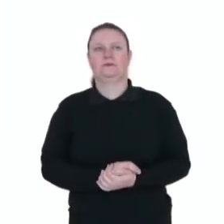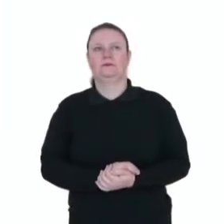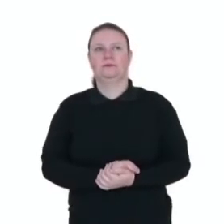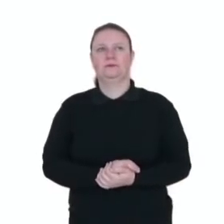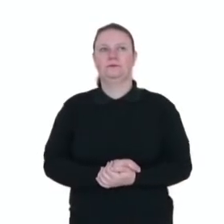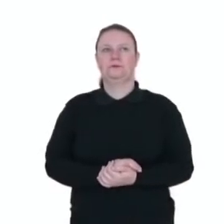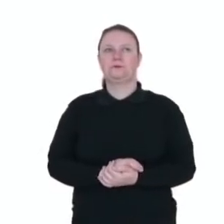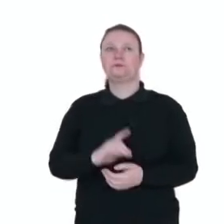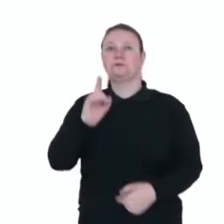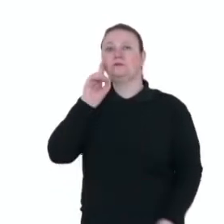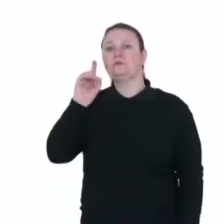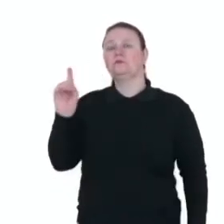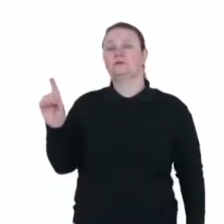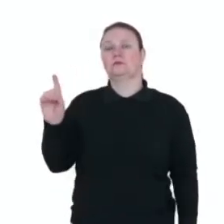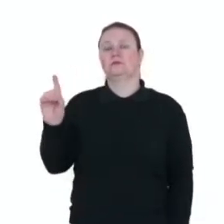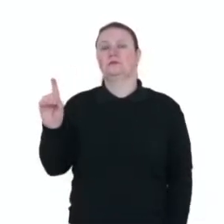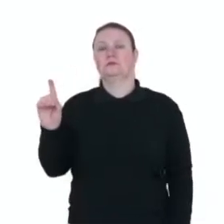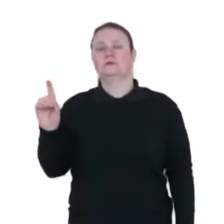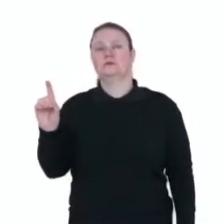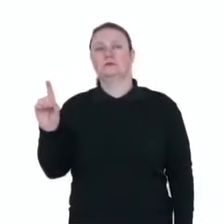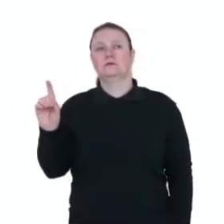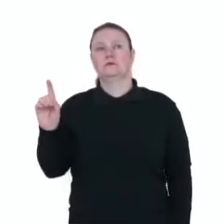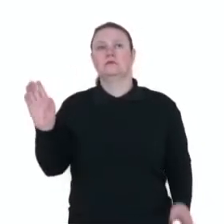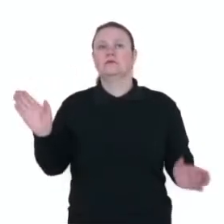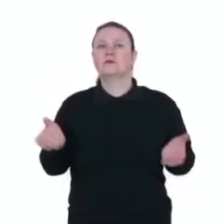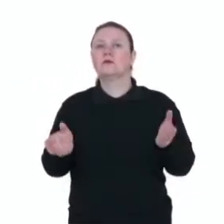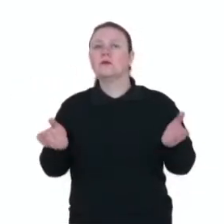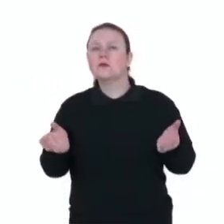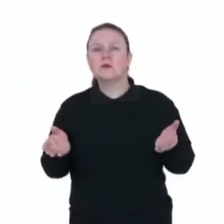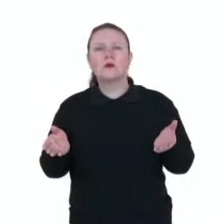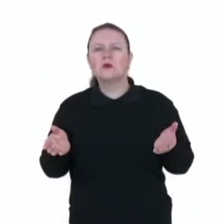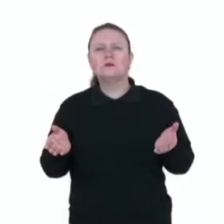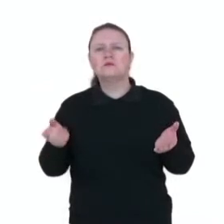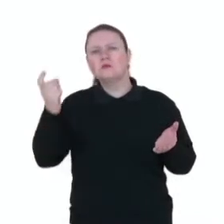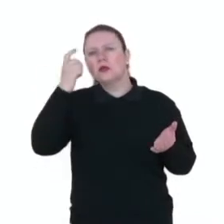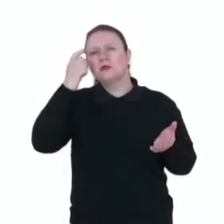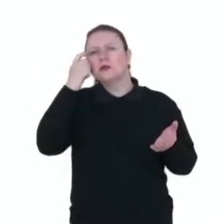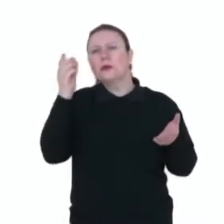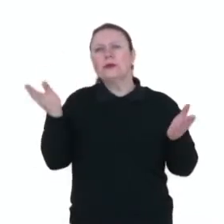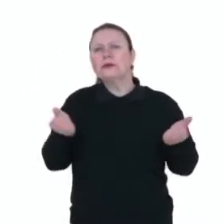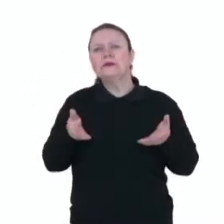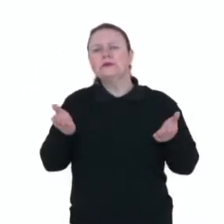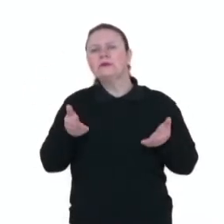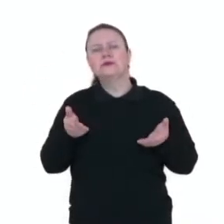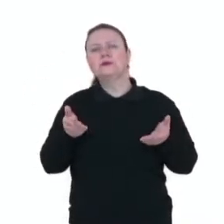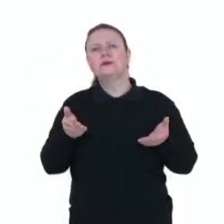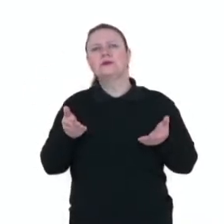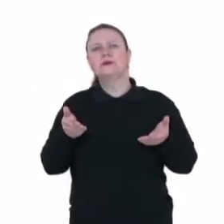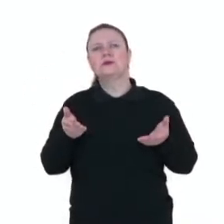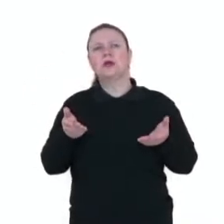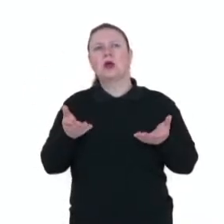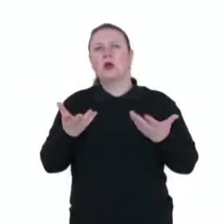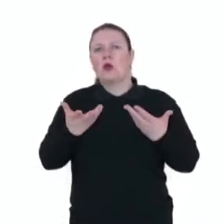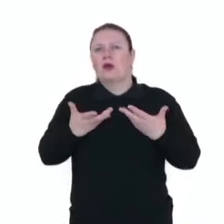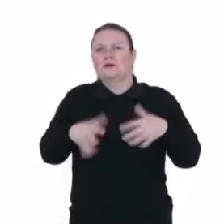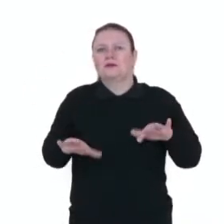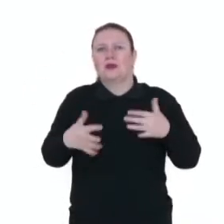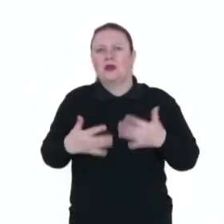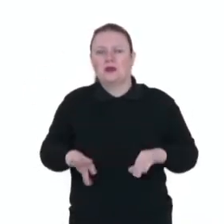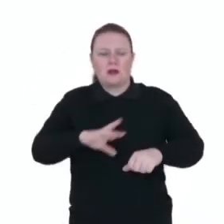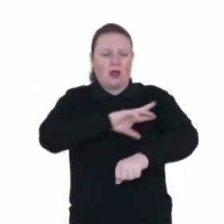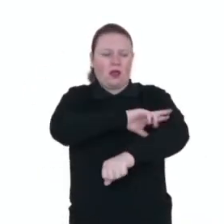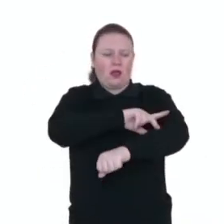O darwinismo social, né, pensando hoje, hoje não se aceitam mais a existência de raças humanas, nem